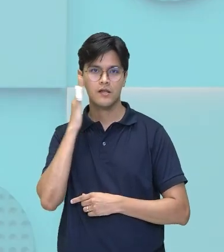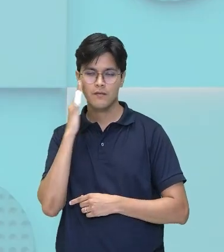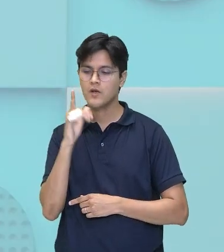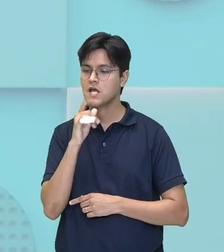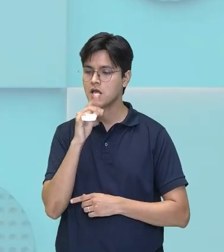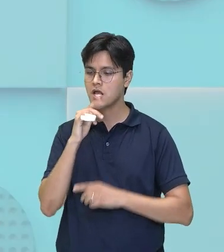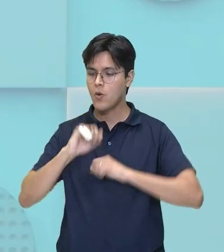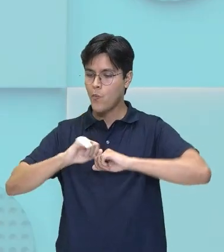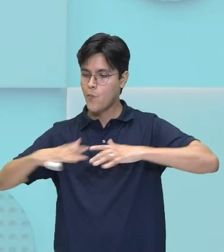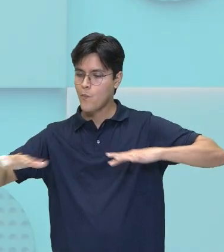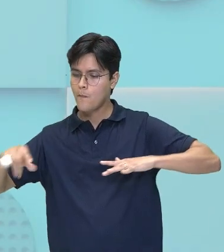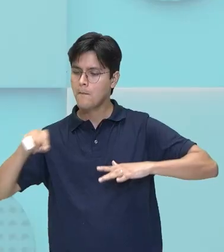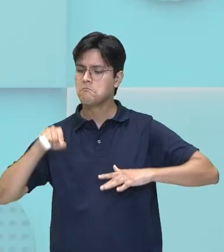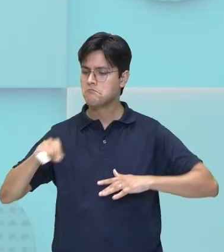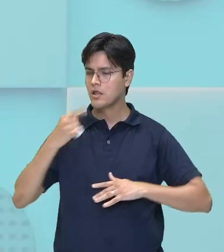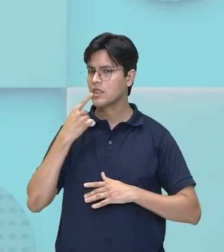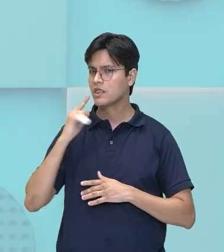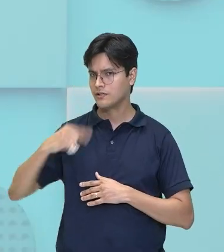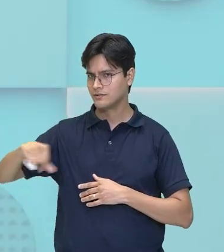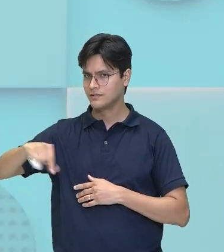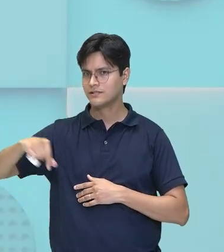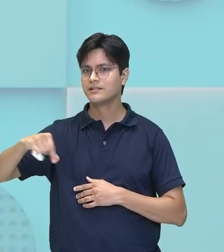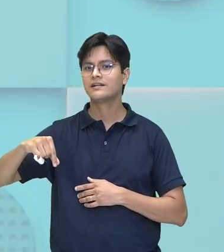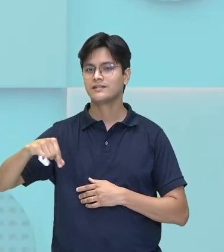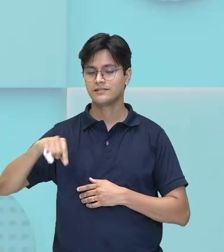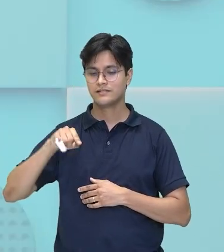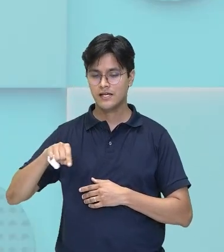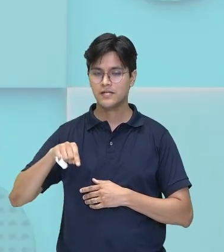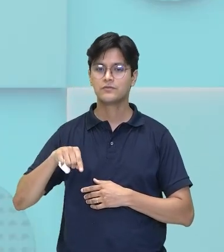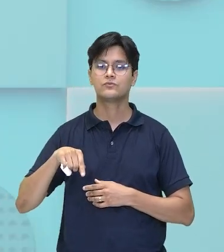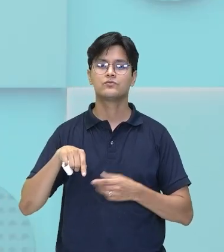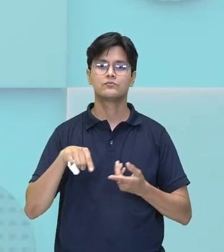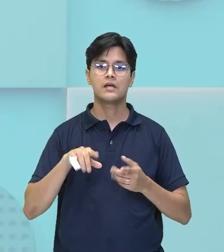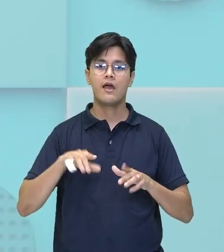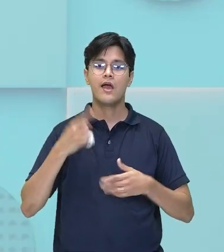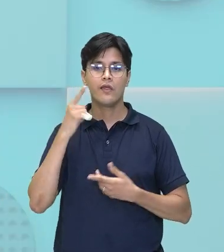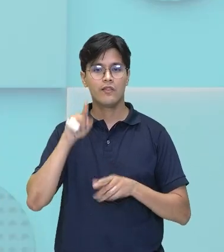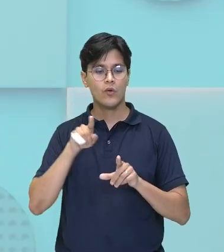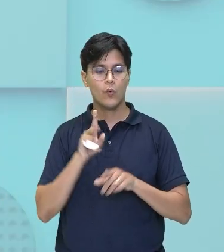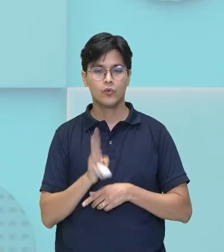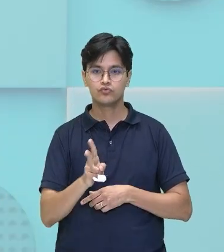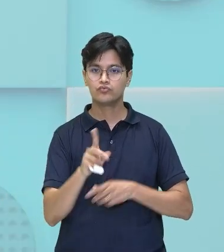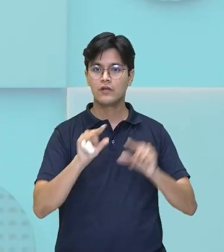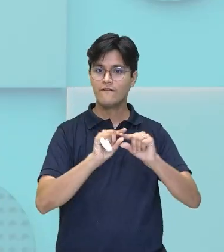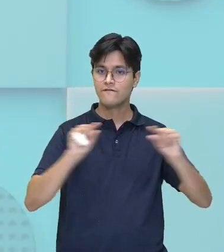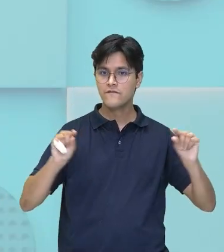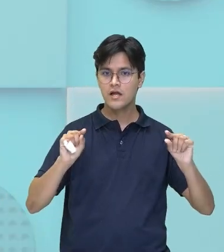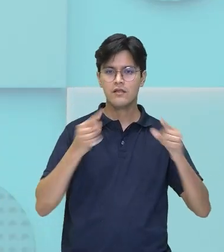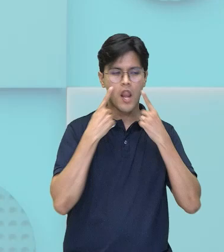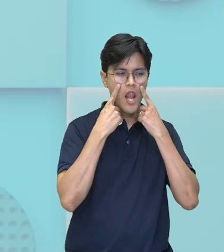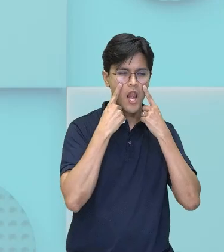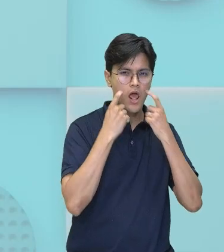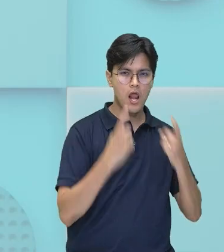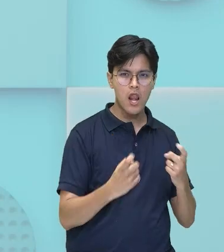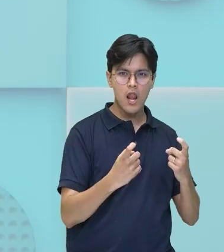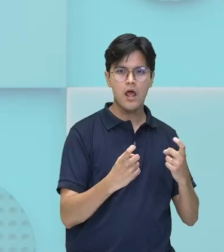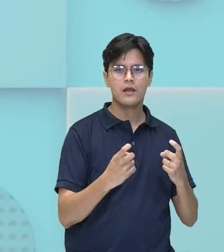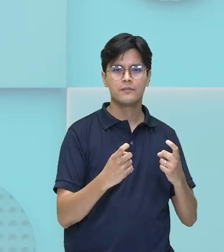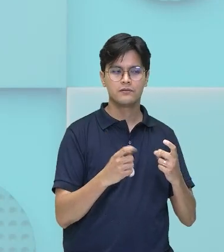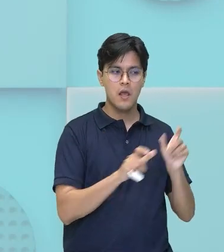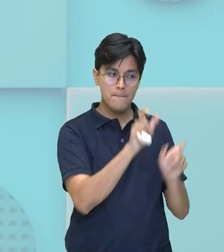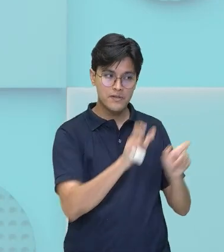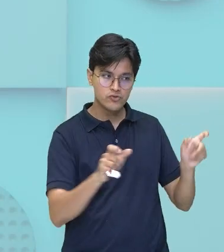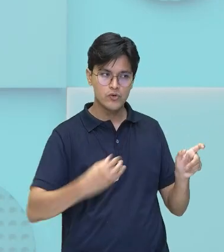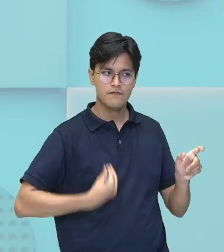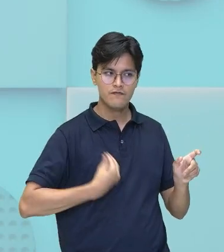salgado. E aí ele fala assim, quanto do teu sal são lágrimas de Portugal? Lágrimas. As lágrimas também tem um